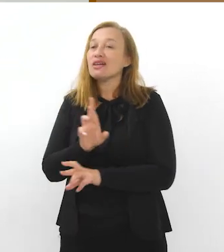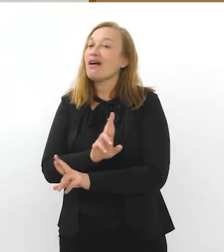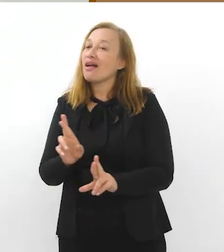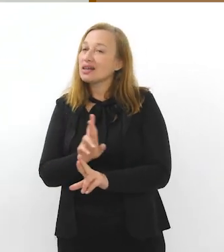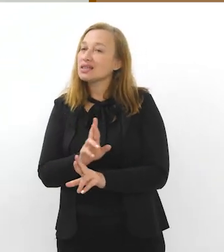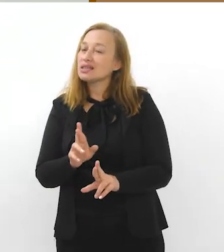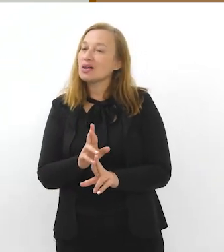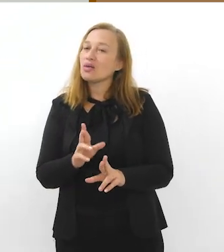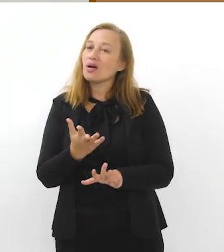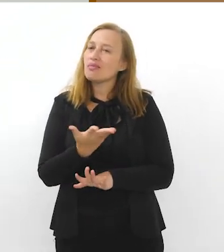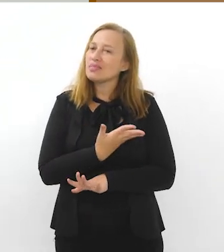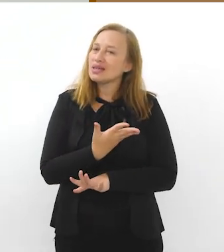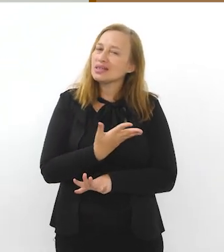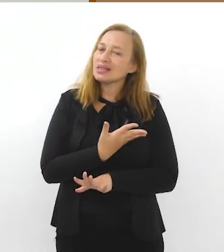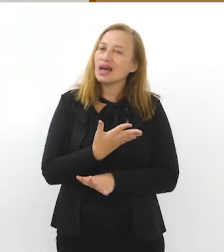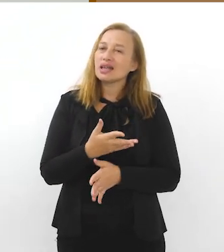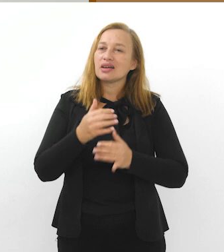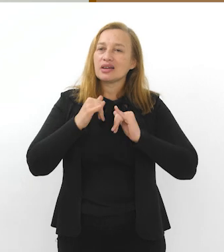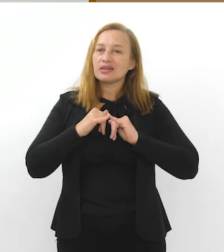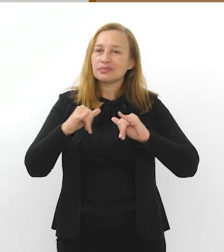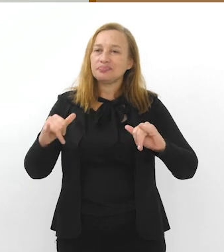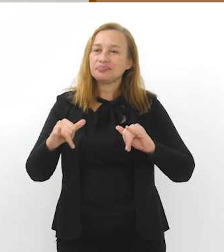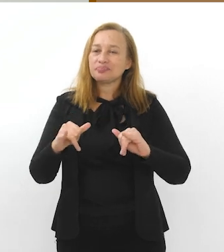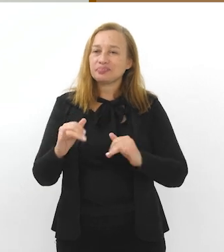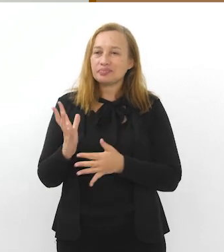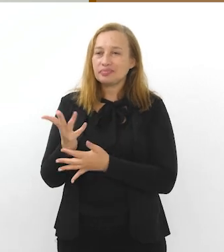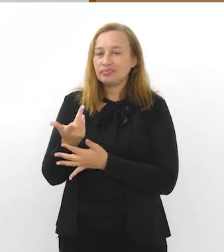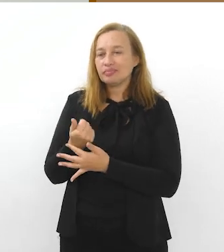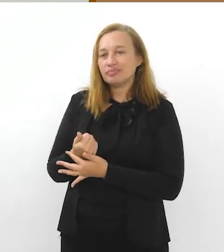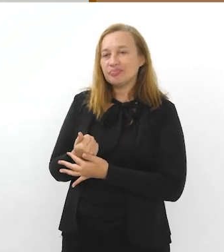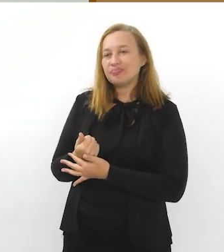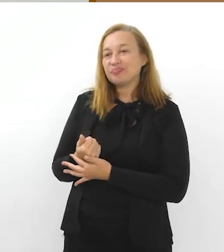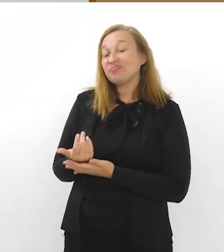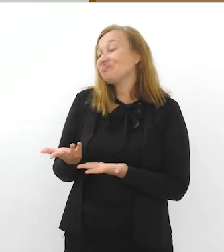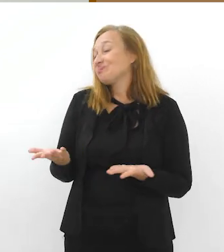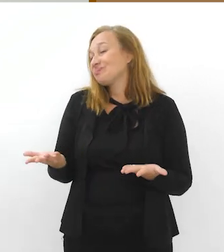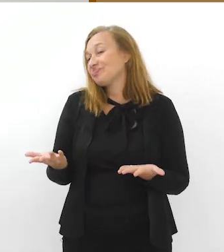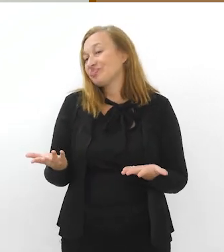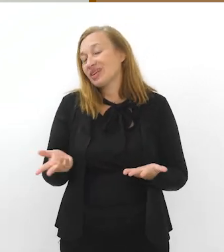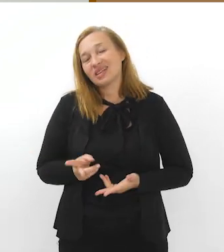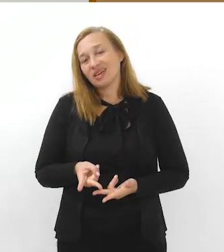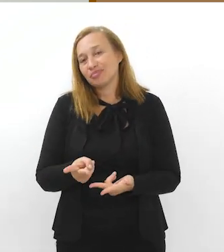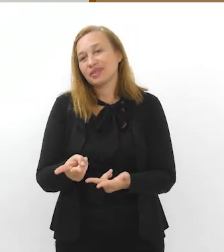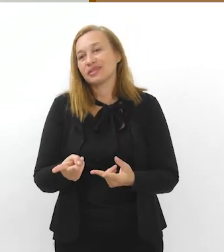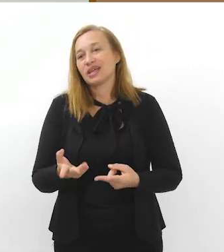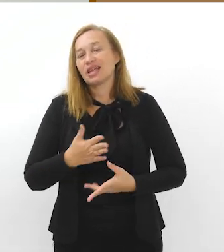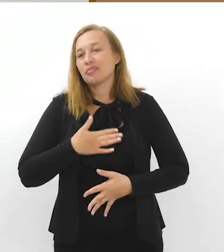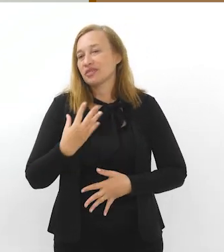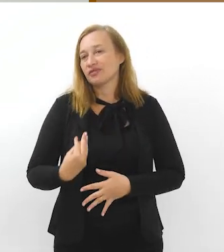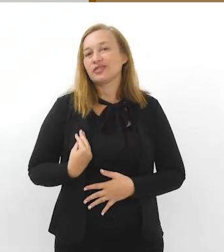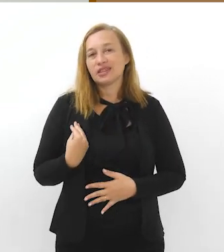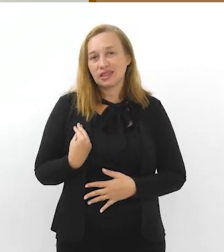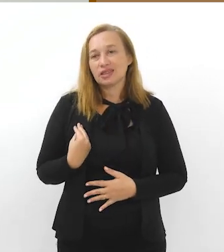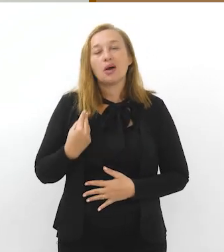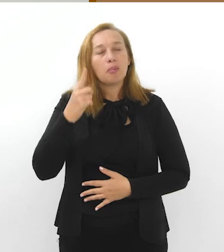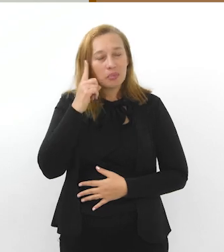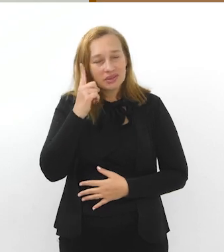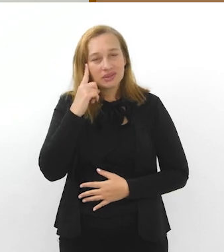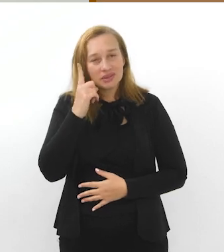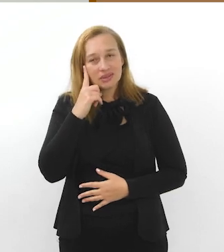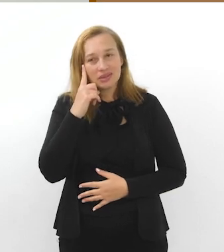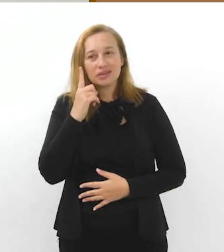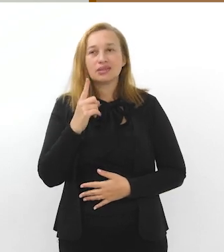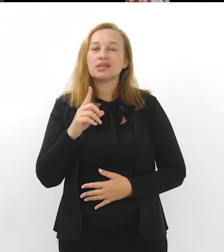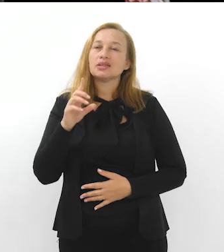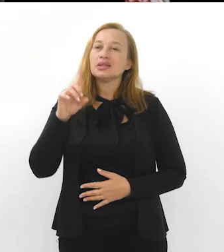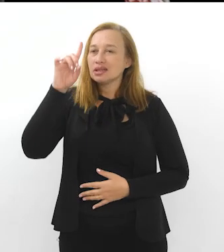relação a isso, em passar mensagens para as pessoas através da arte, eu acho que sempre, na minha vida, eu